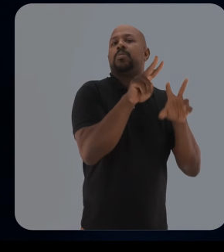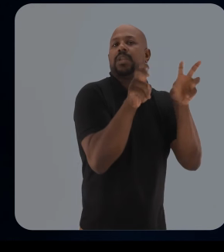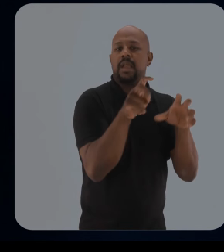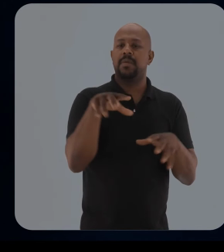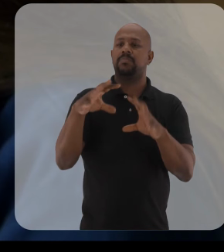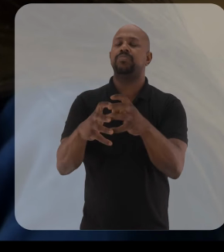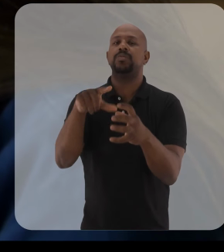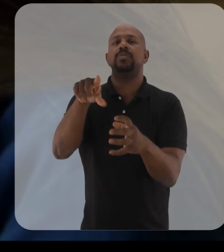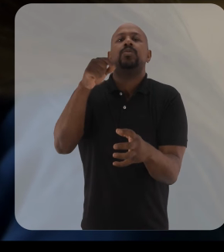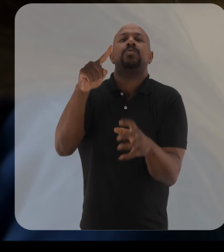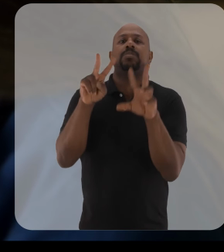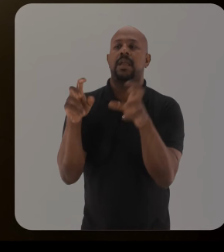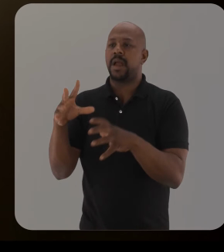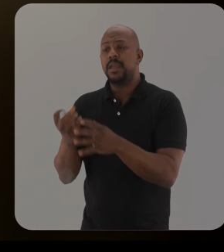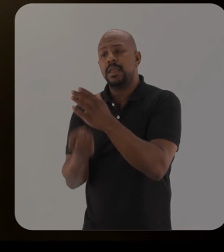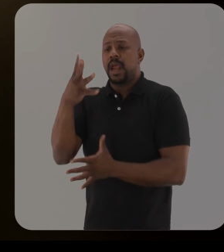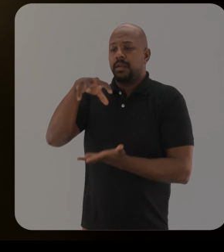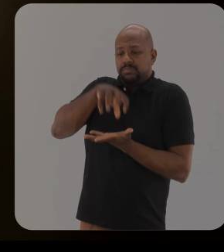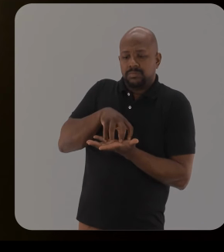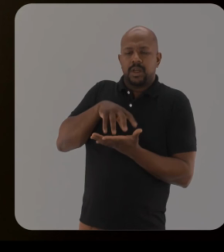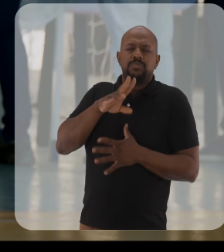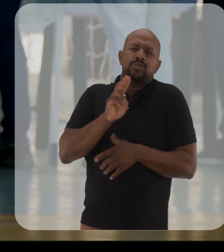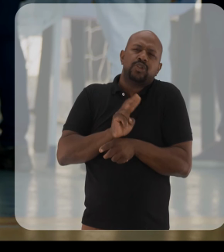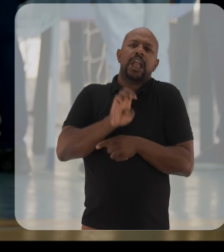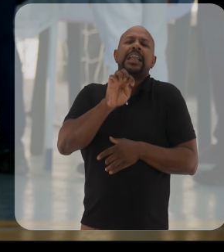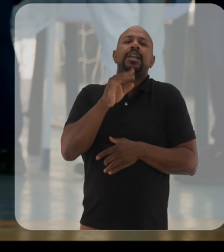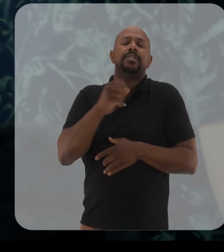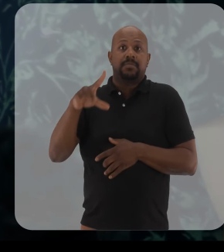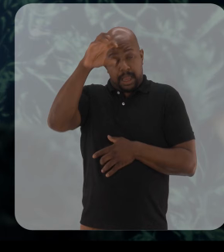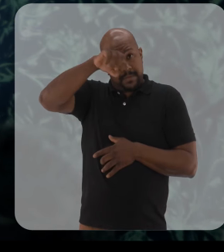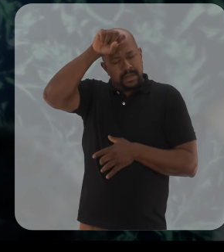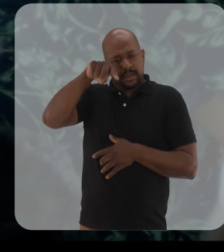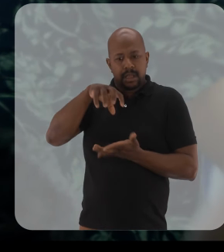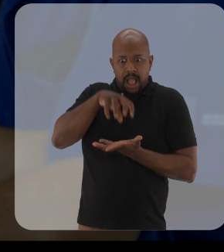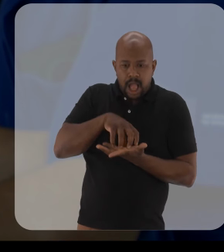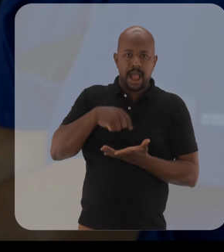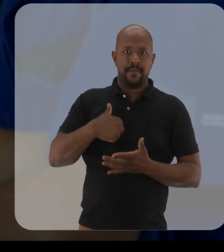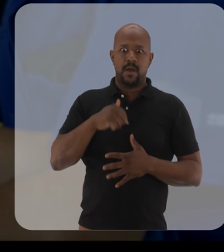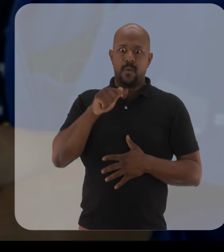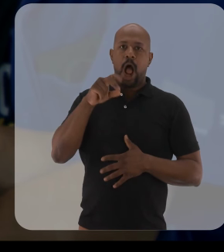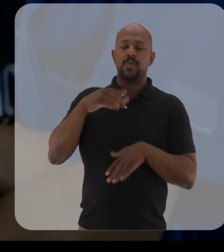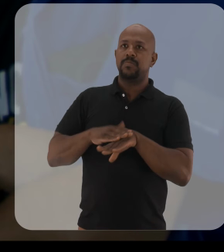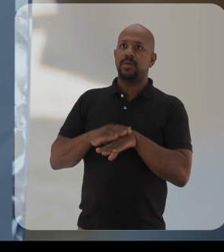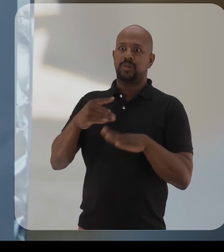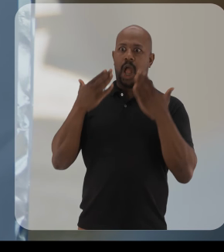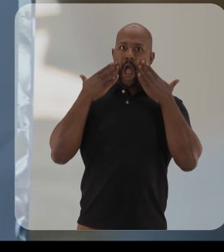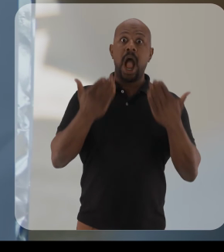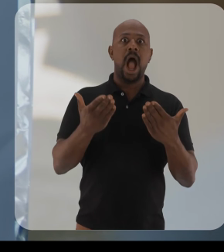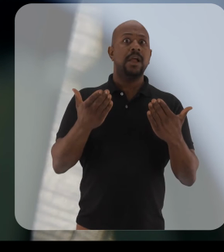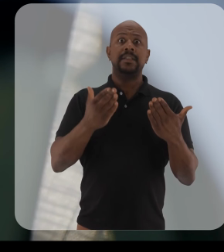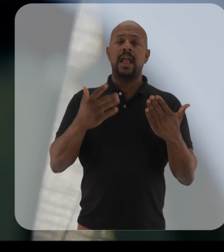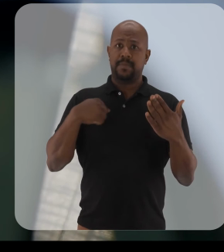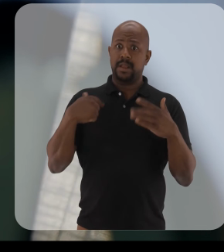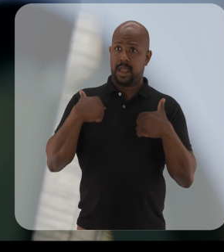tema e tinha a proposta de criar sua estação. Com as estações de aprendizagem, o aluno não era apenas o expositor, ele também